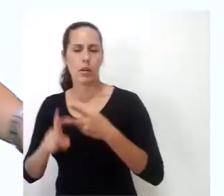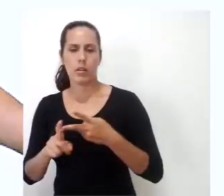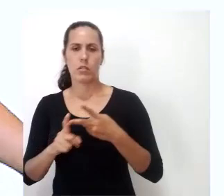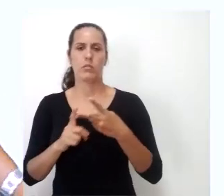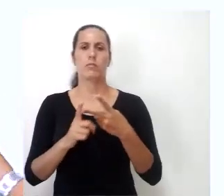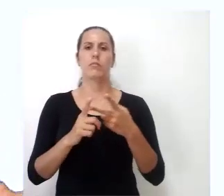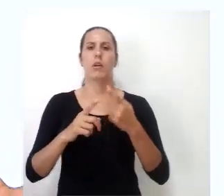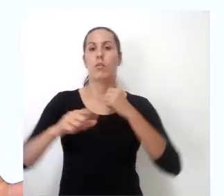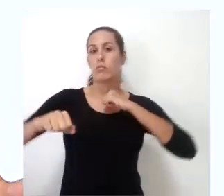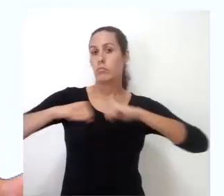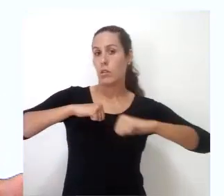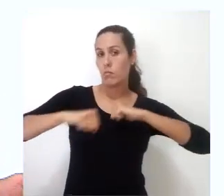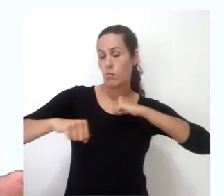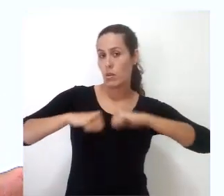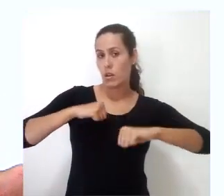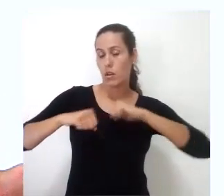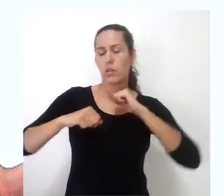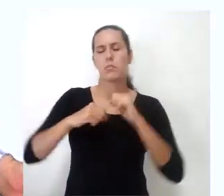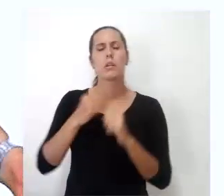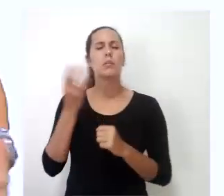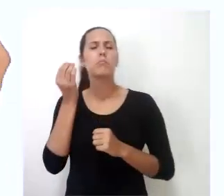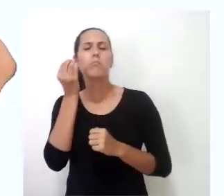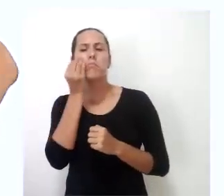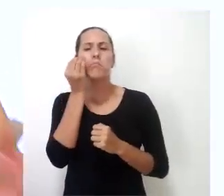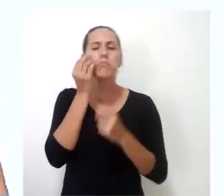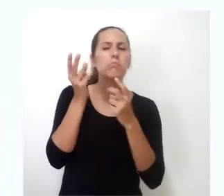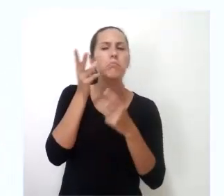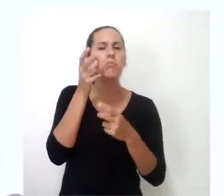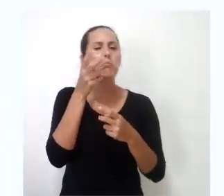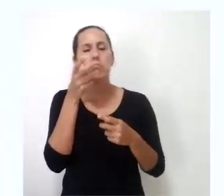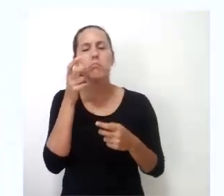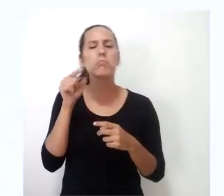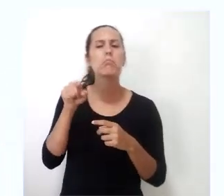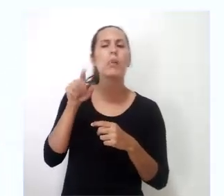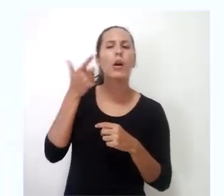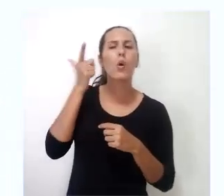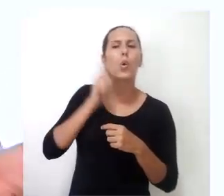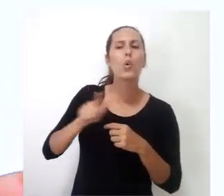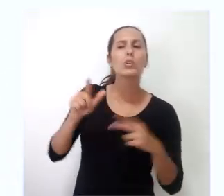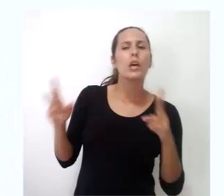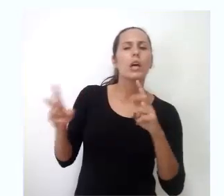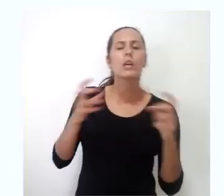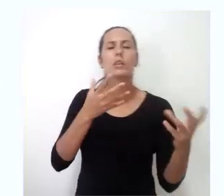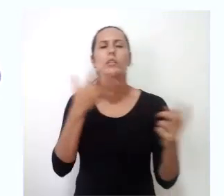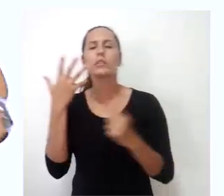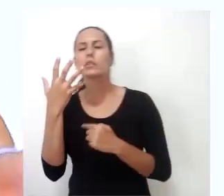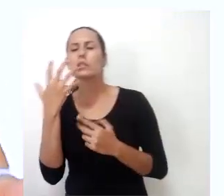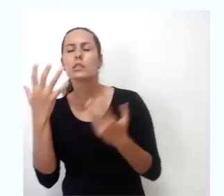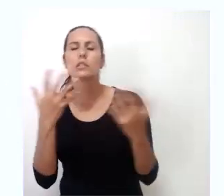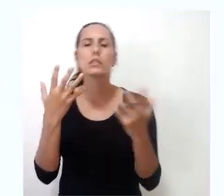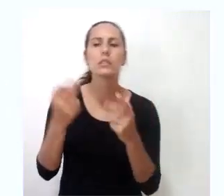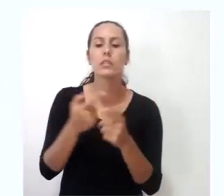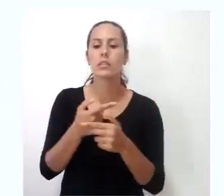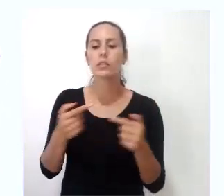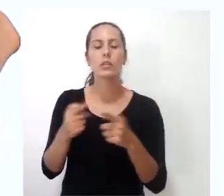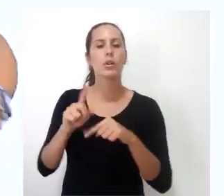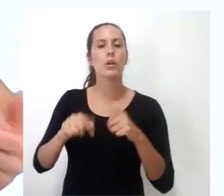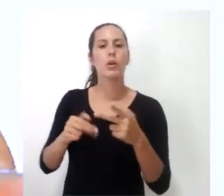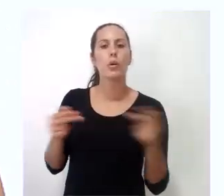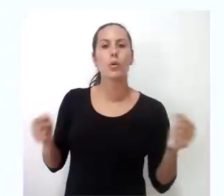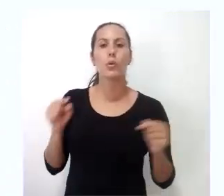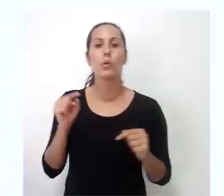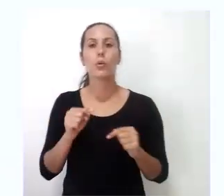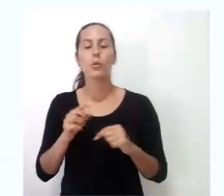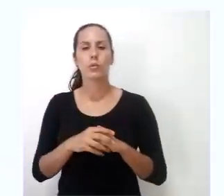um debate, certo? Um debate para observar quem consegue persuadir alguém sobre um